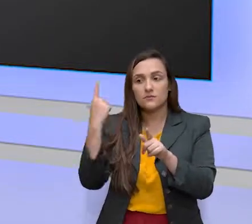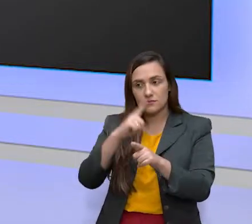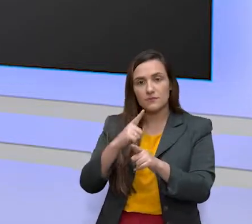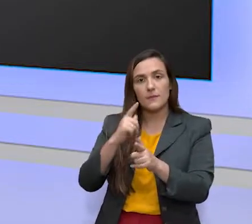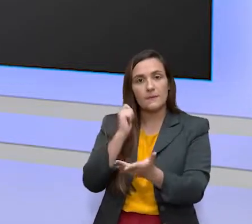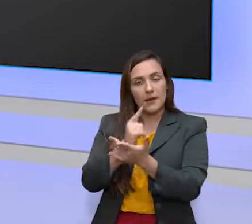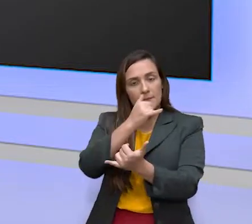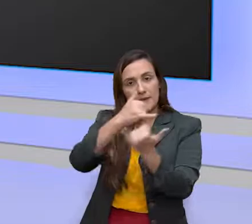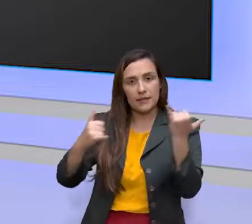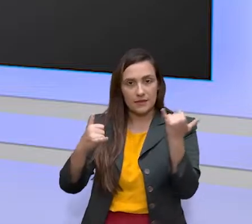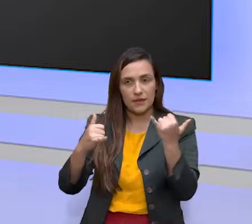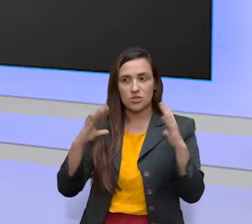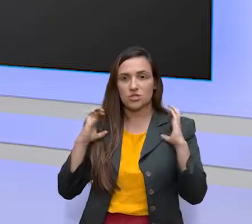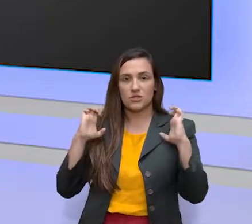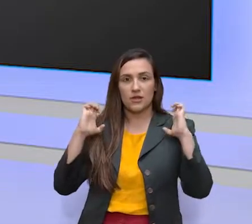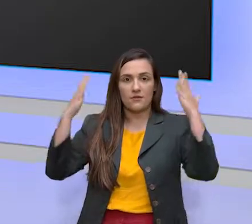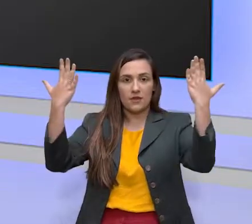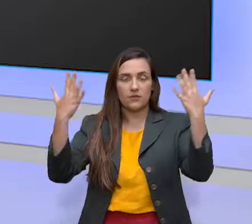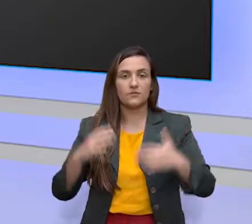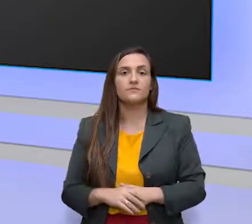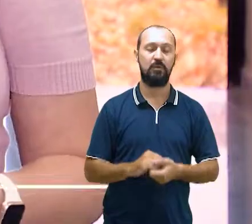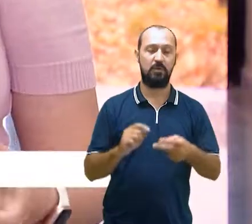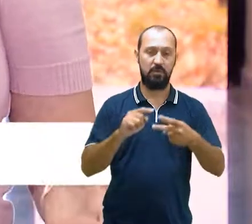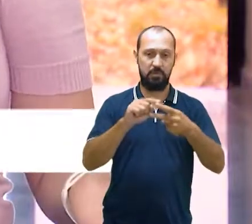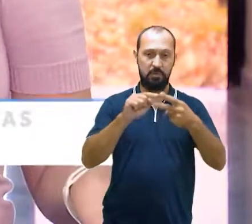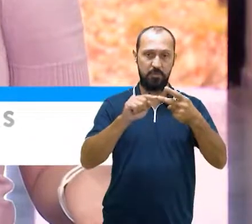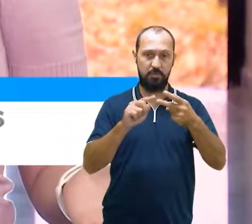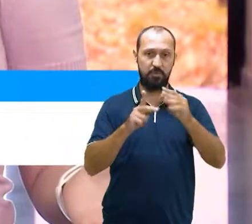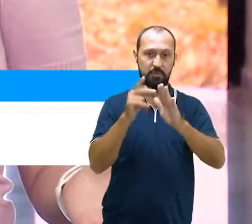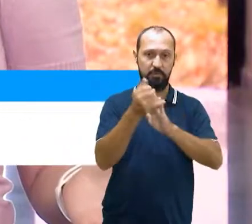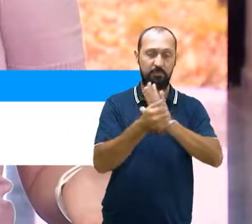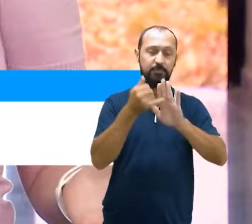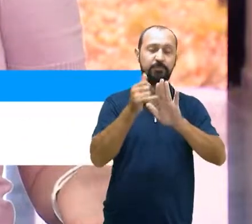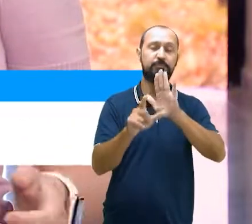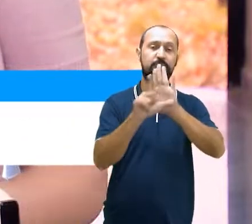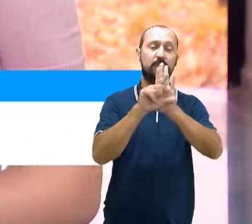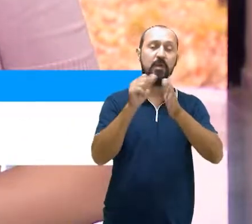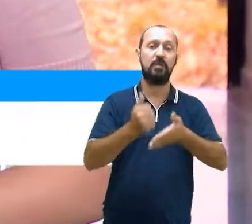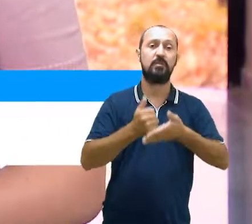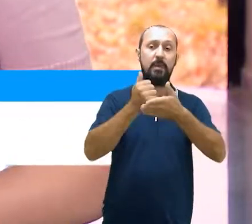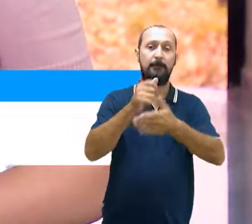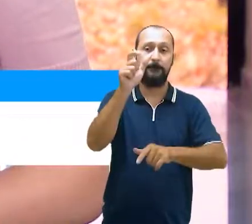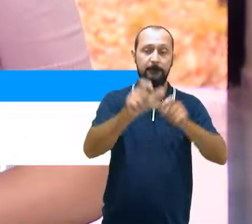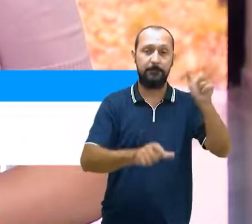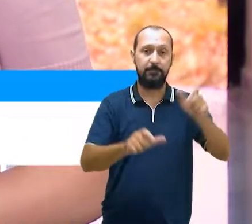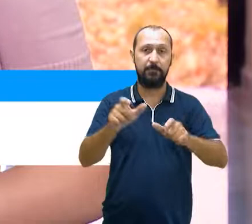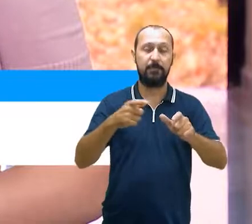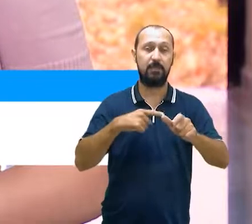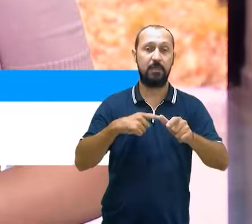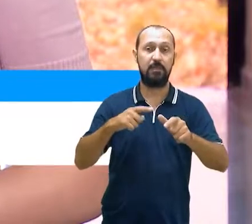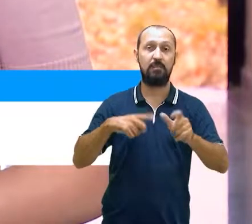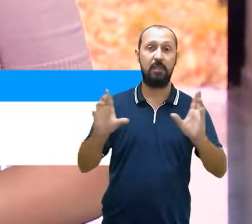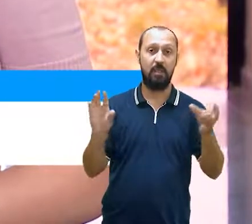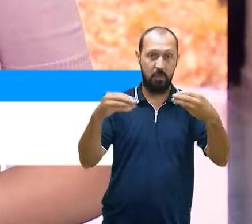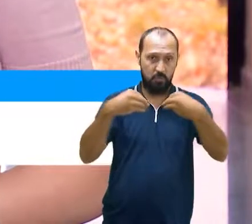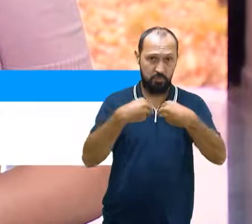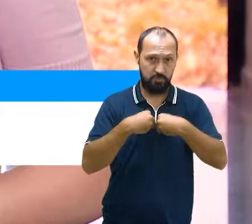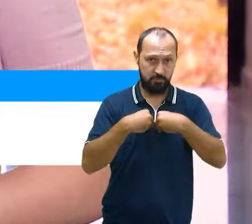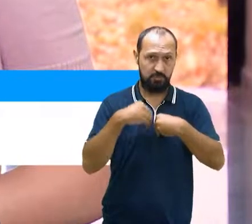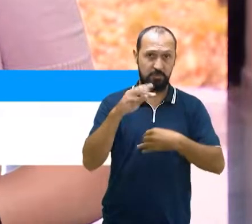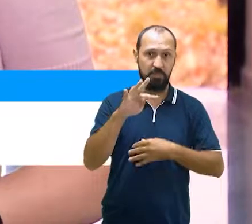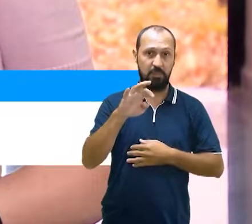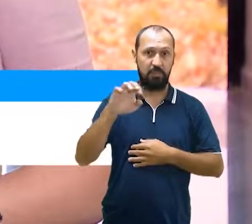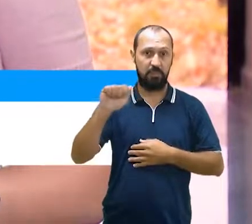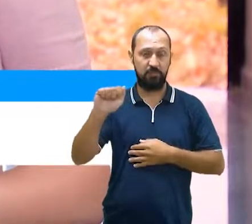e concedendo a meia entrada em eventos. 2 projetos de lei que vão beneficiar pessoas com transtorno do